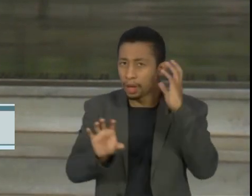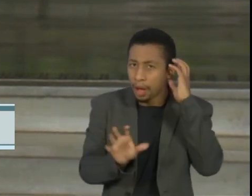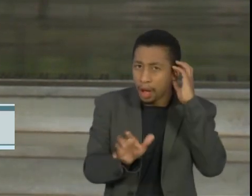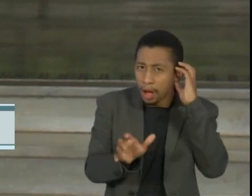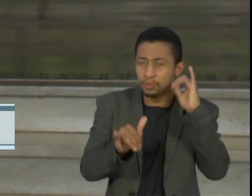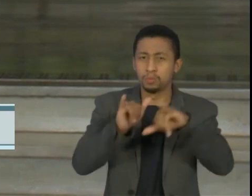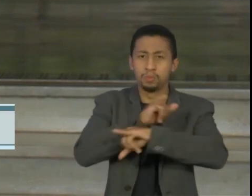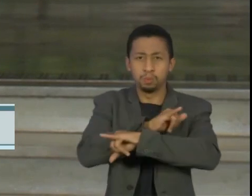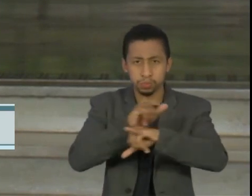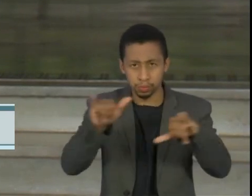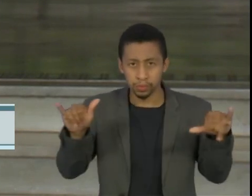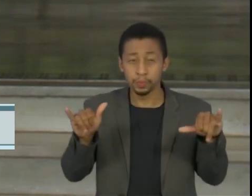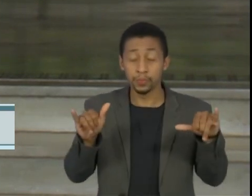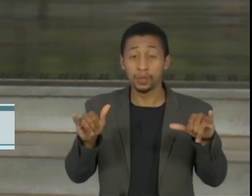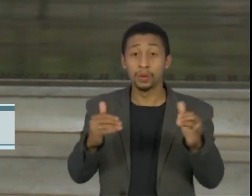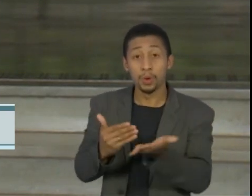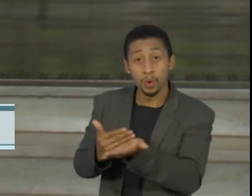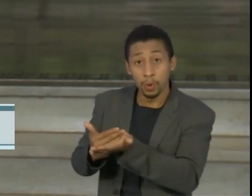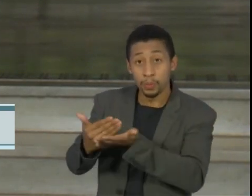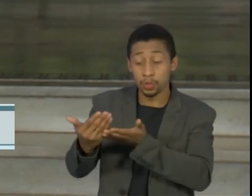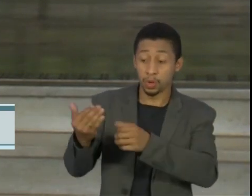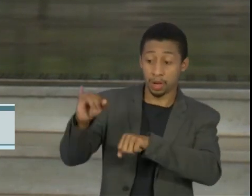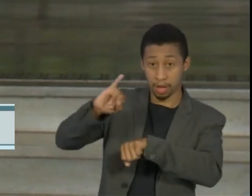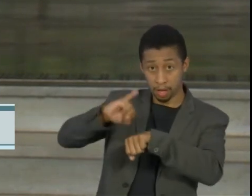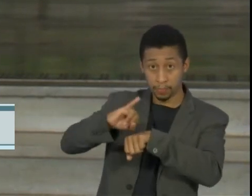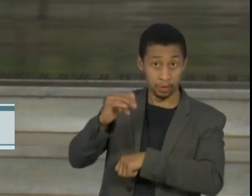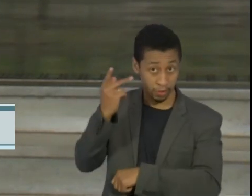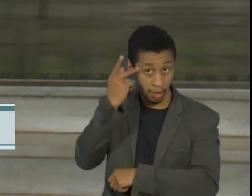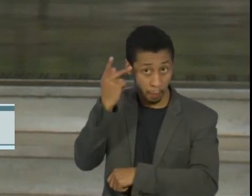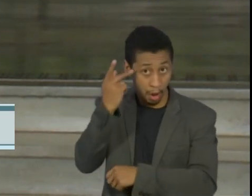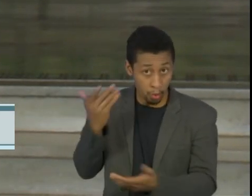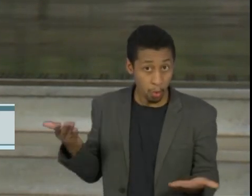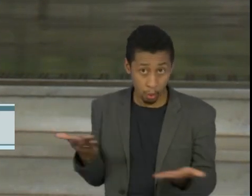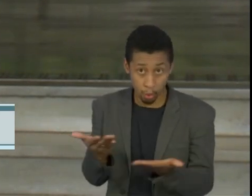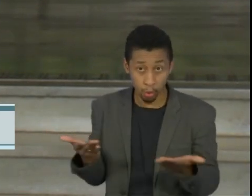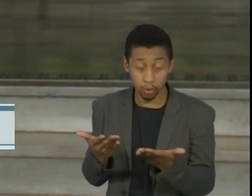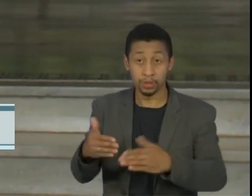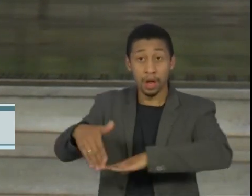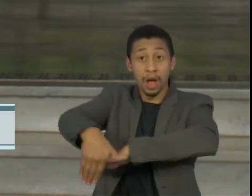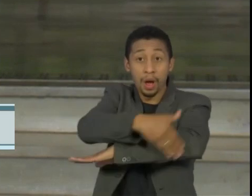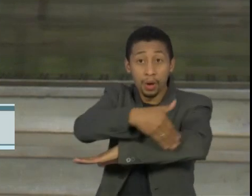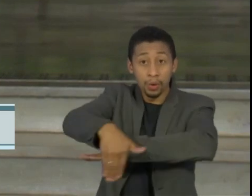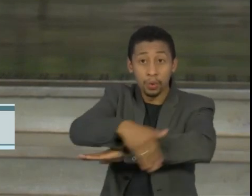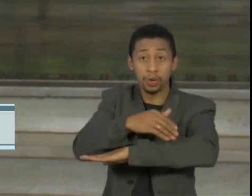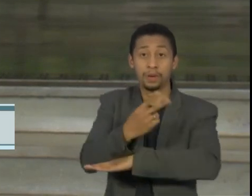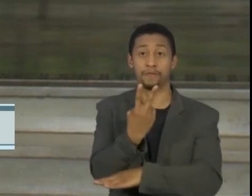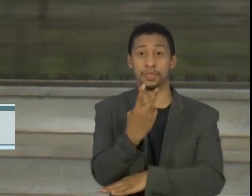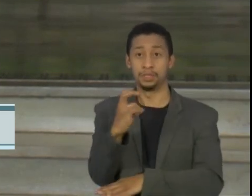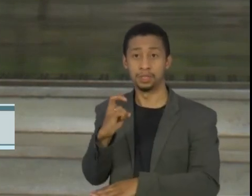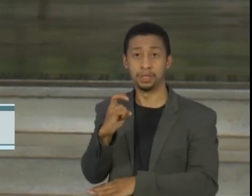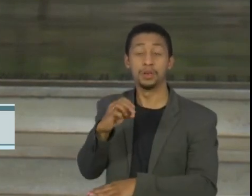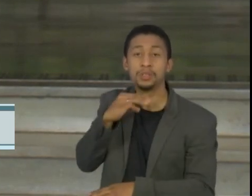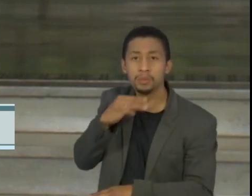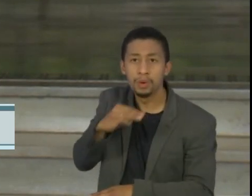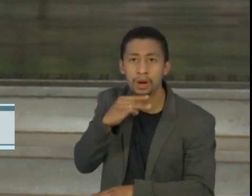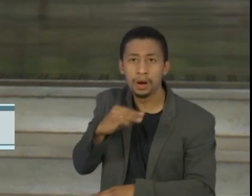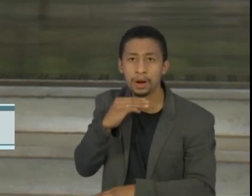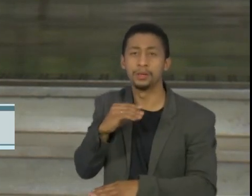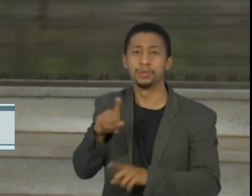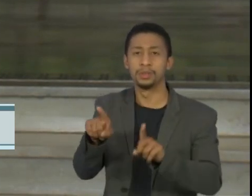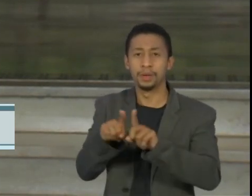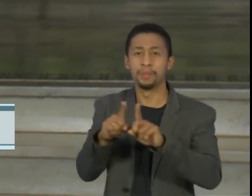começou presencialmente na região central da capital de São Paulo no dia de hoje, na 25 de março, Zé Paulino, e também na região do